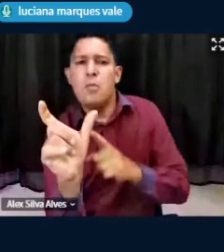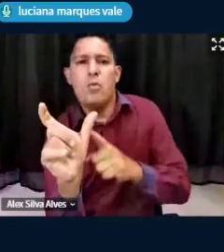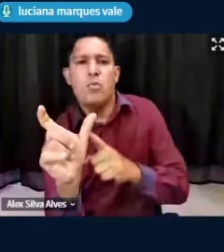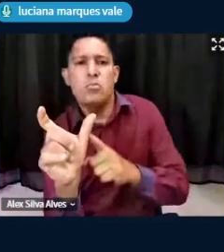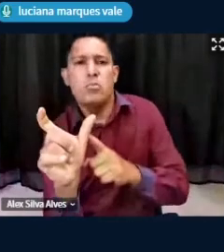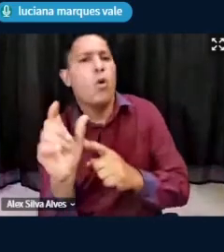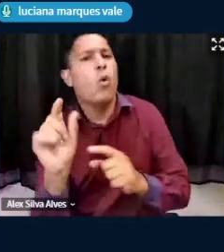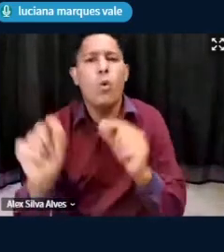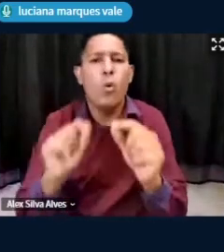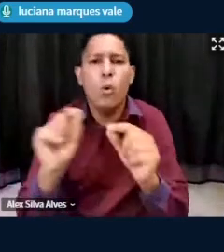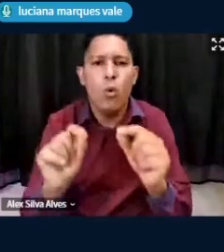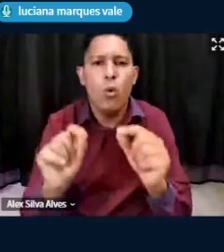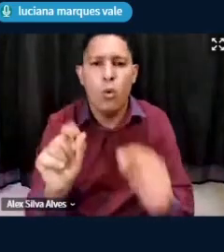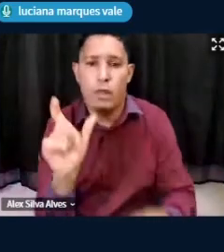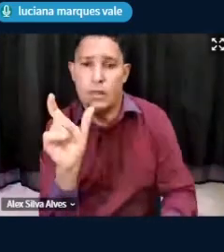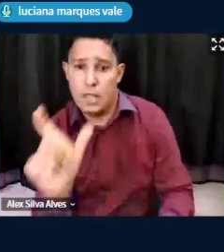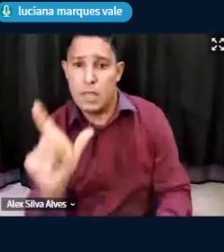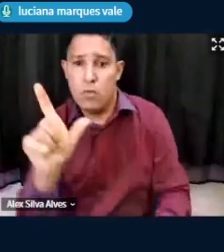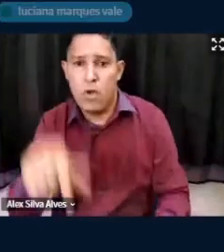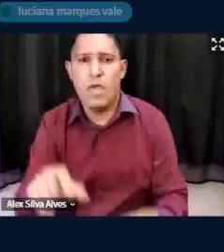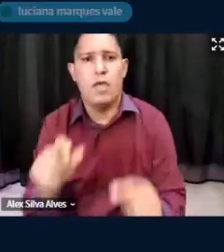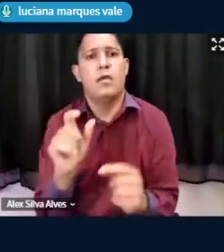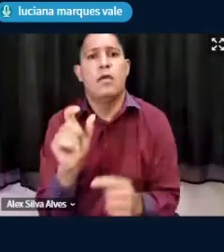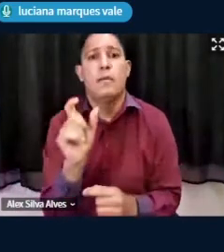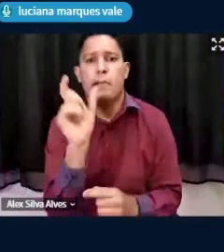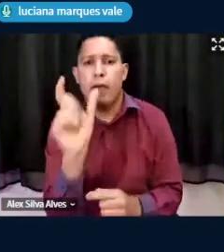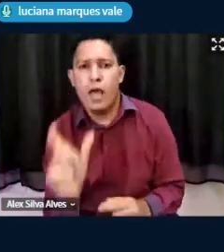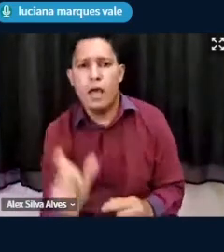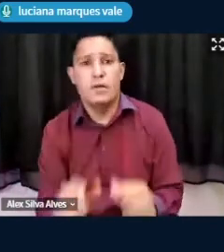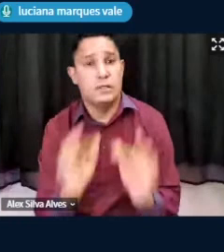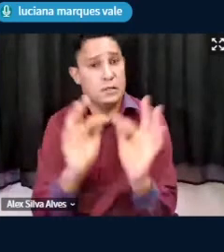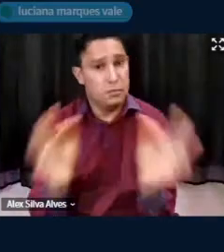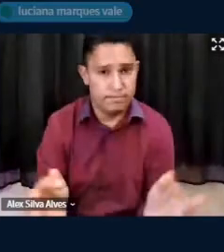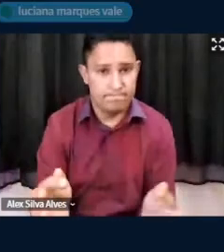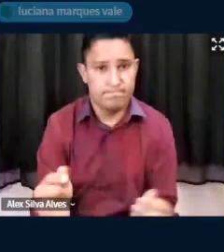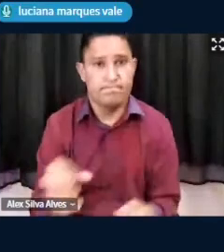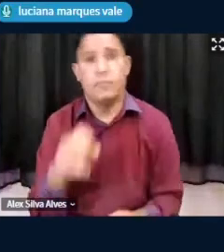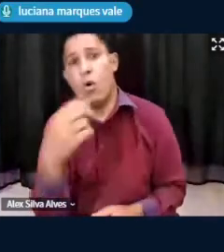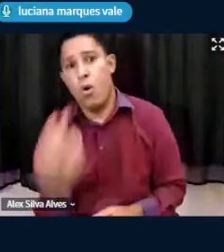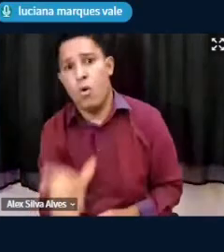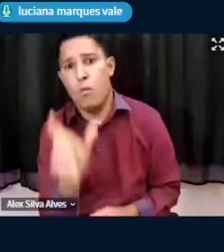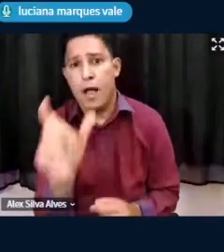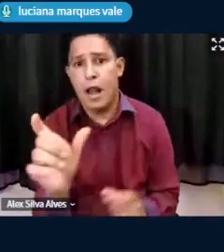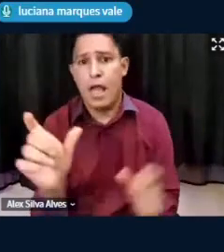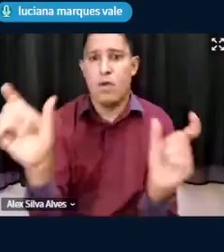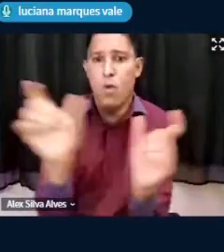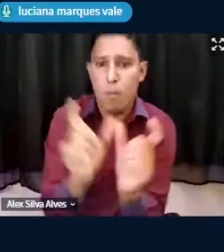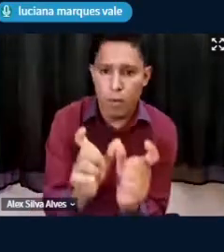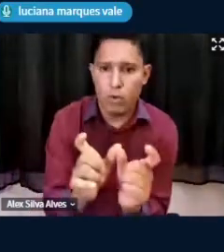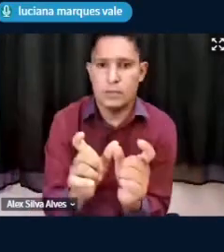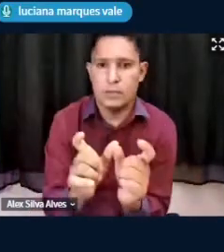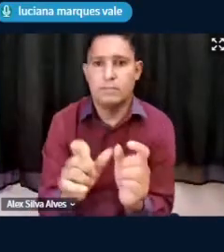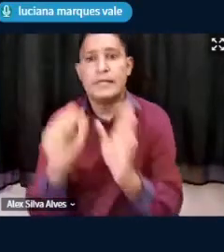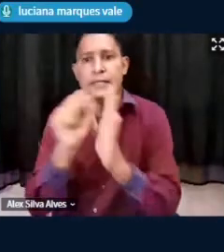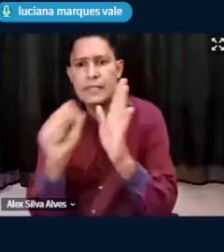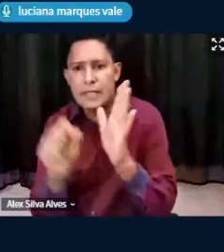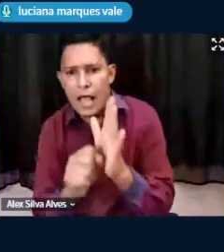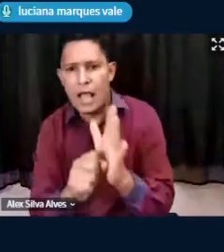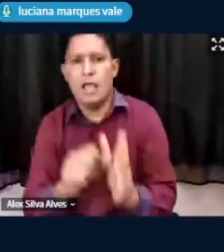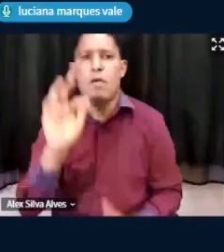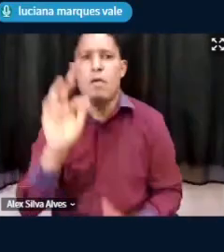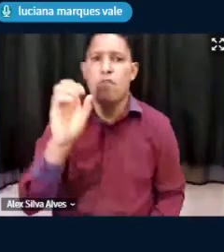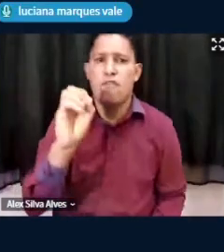diferentes, de formas diferenciadas. O termo seria uma palavra simples,